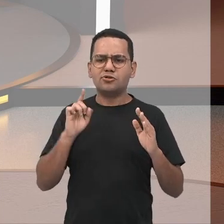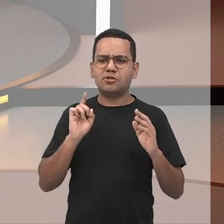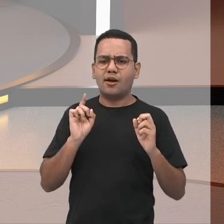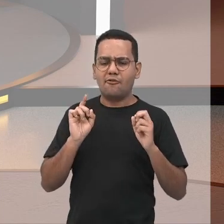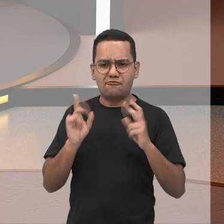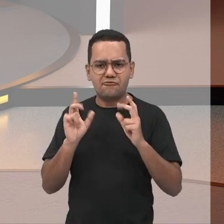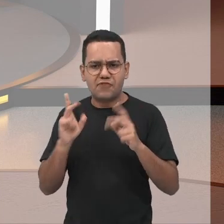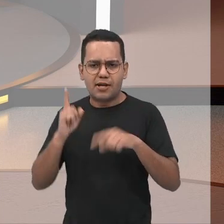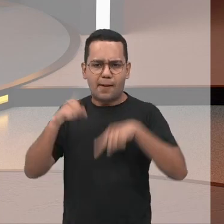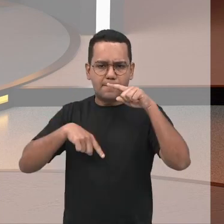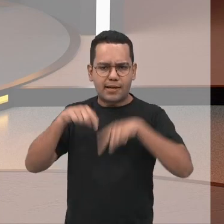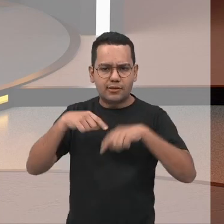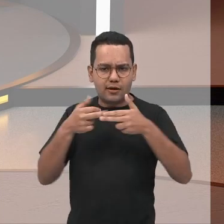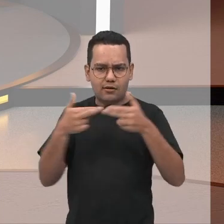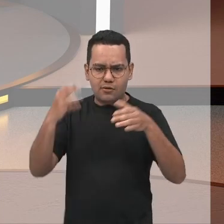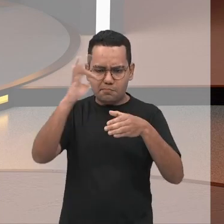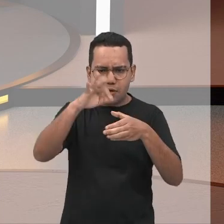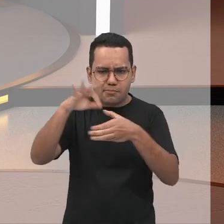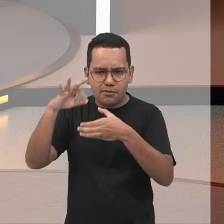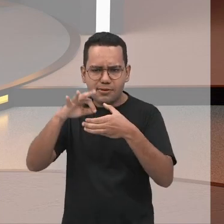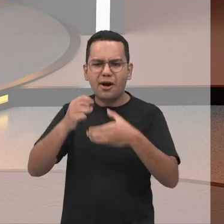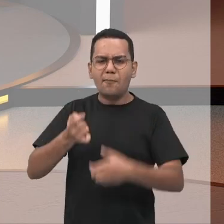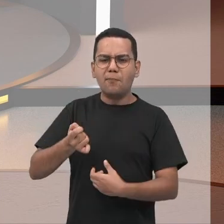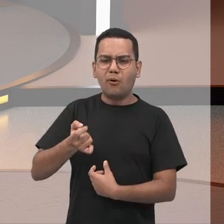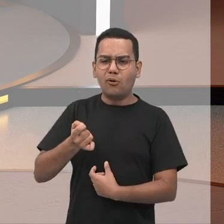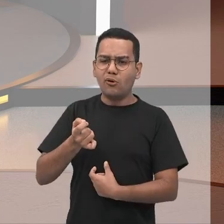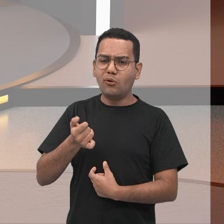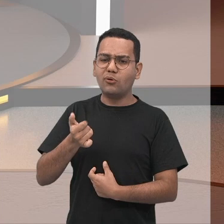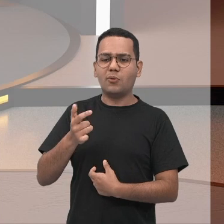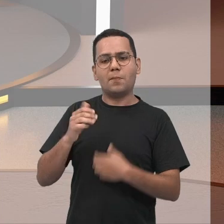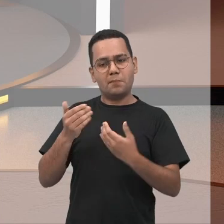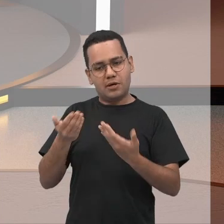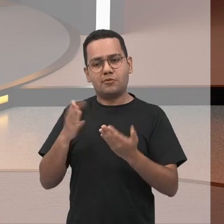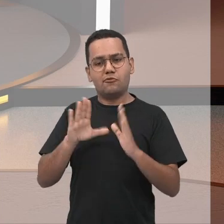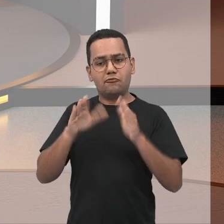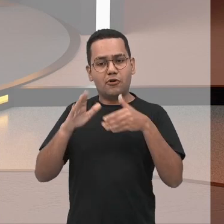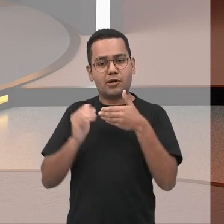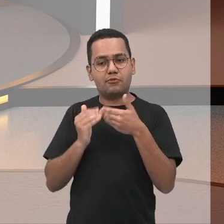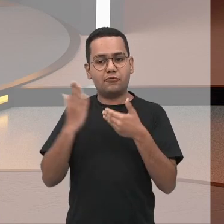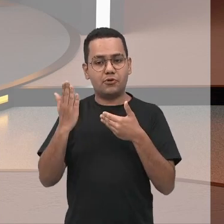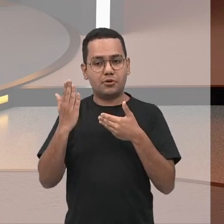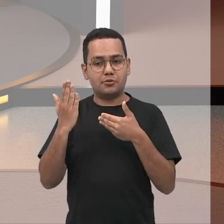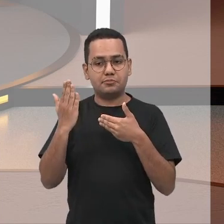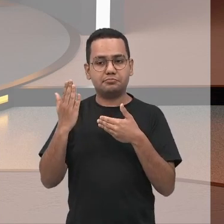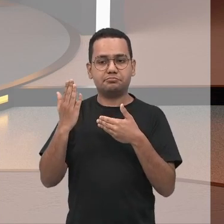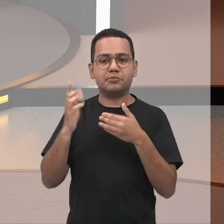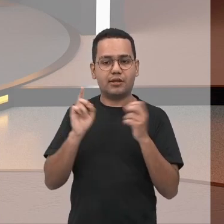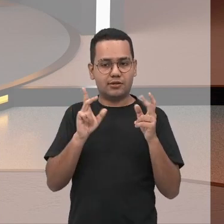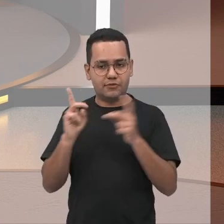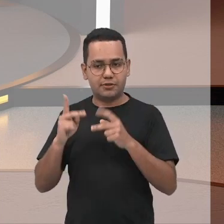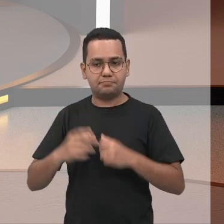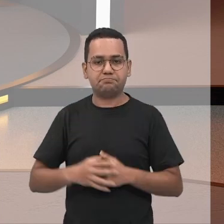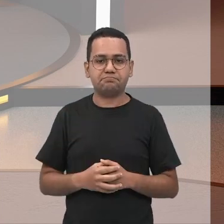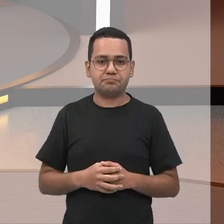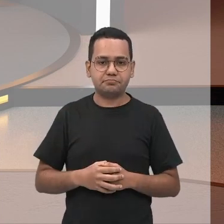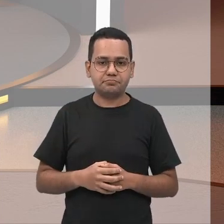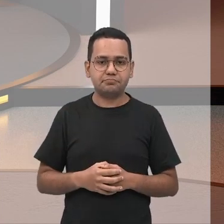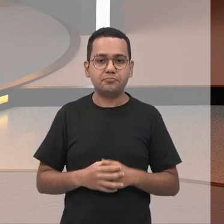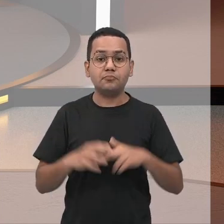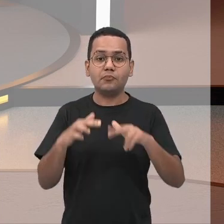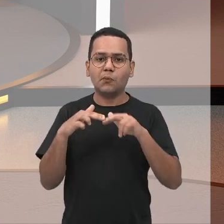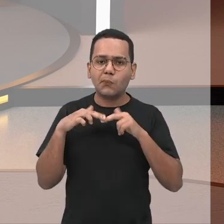voltada para a exportação. As rebeliões revelaram os